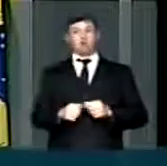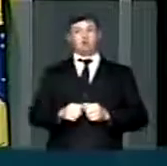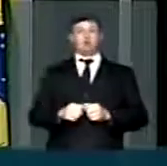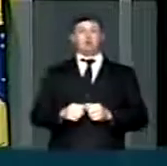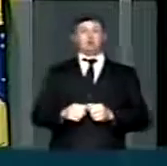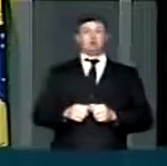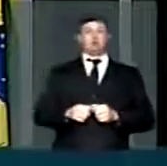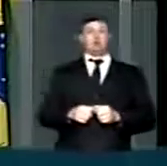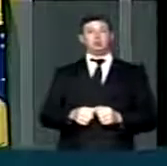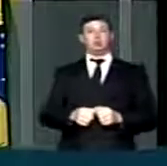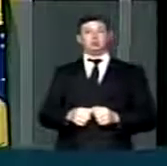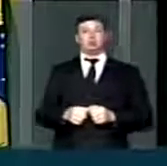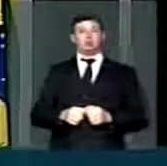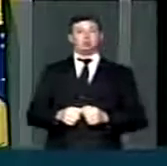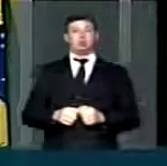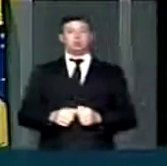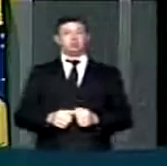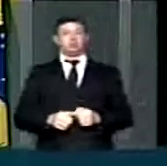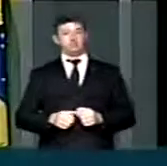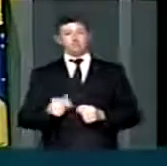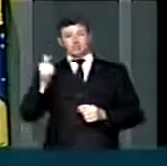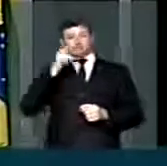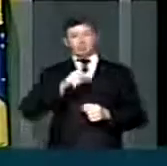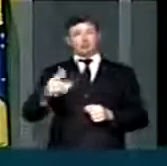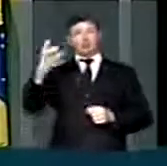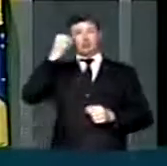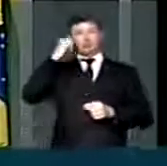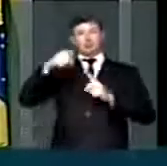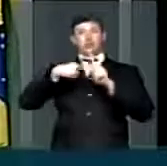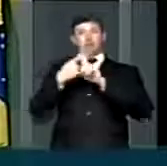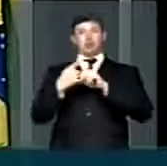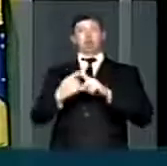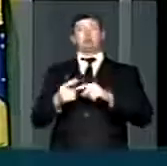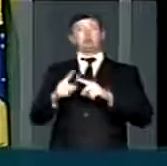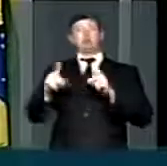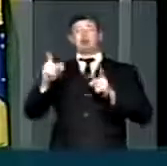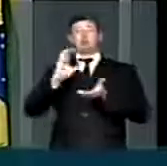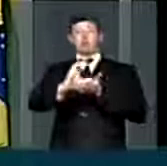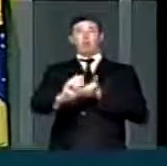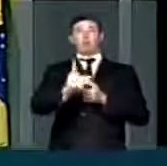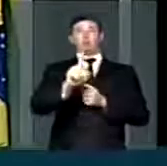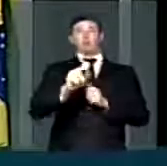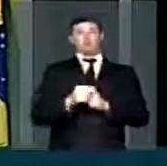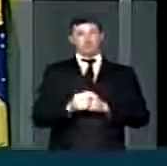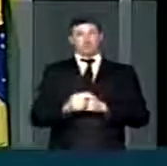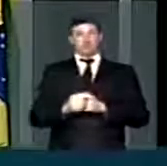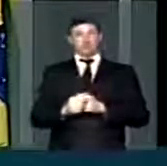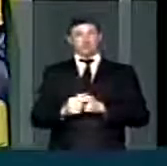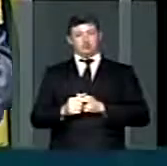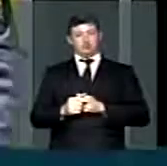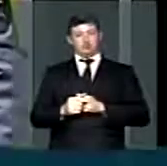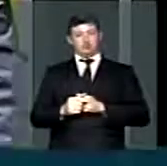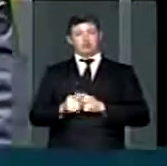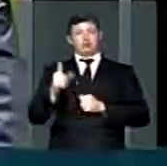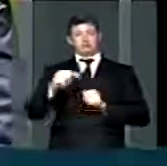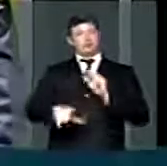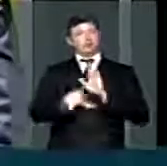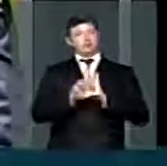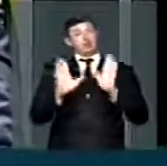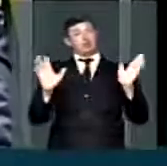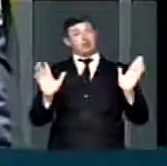aportar na obtenção do superávit primário e deixa de aplicar naquilo que foi concebido pela